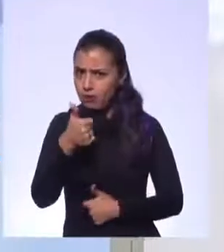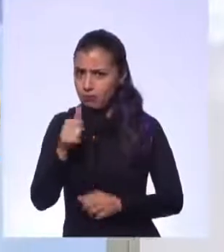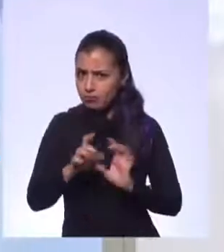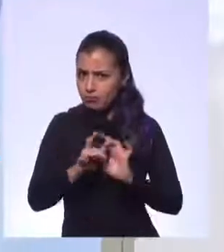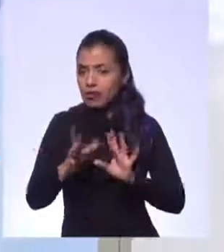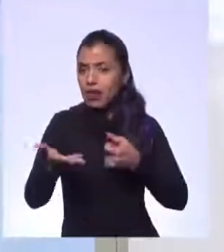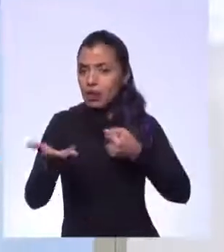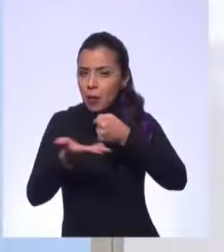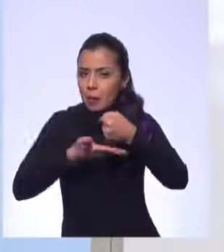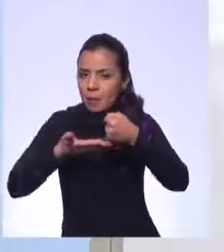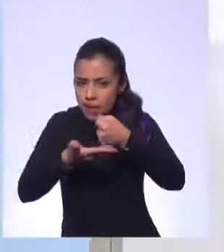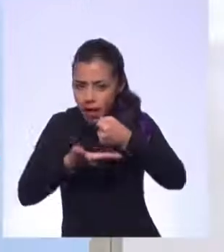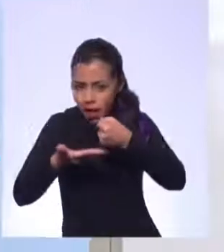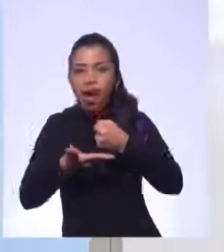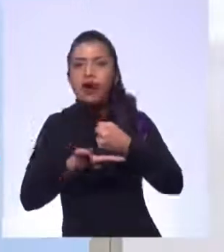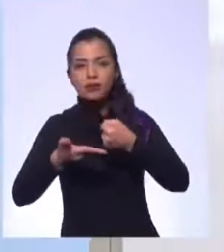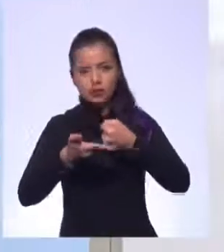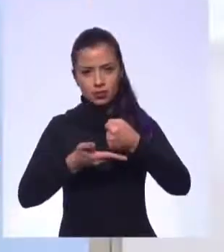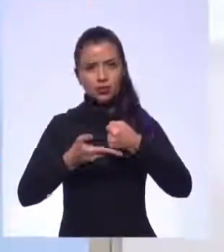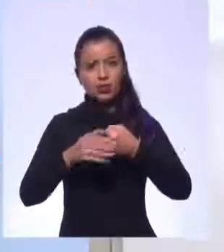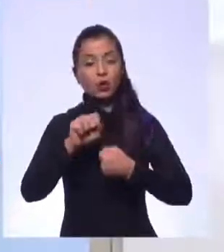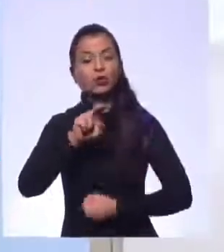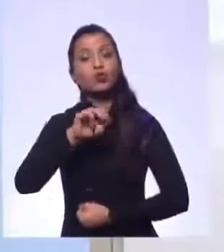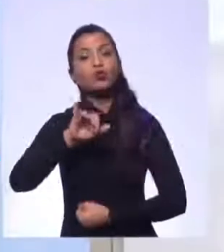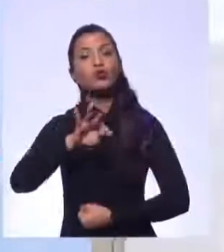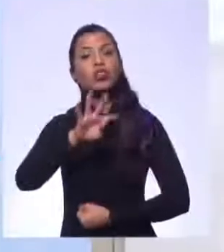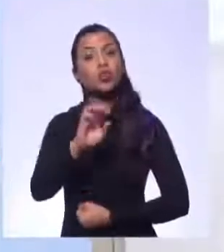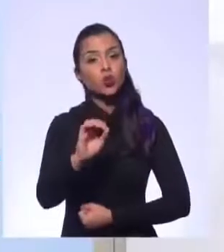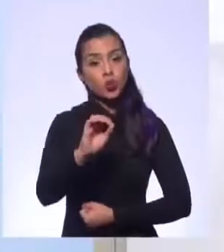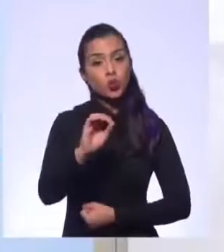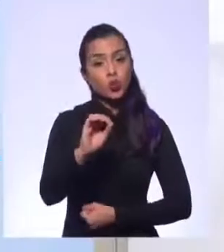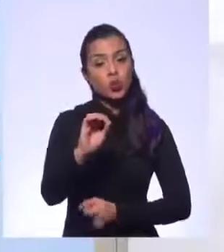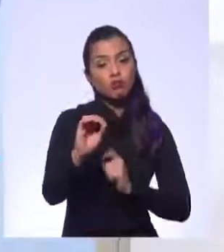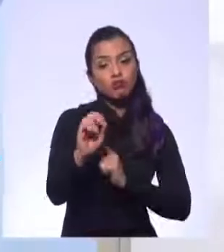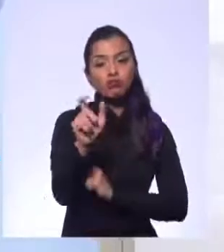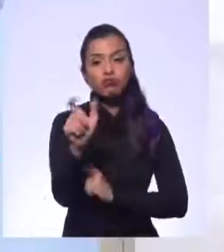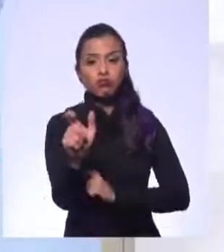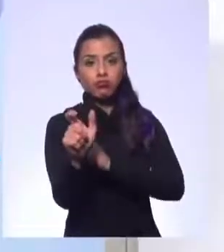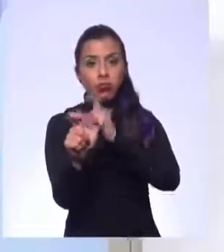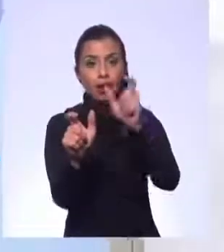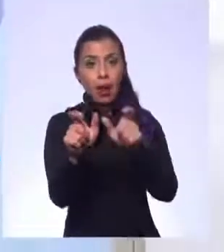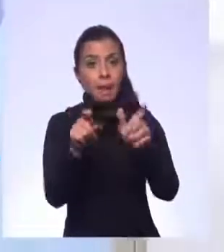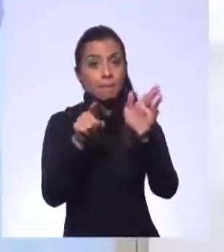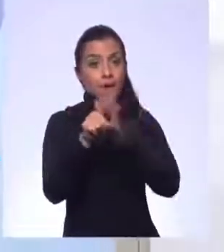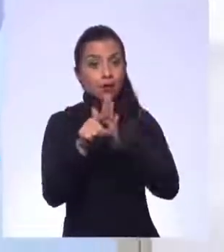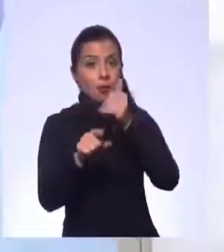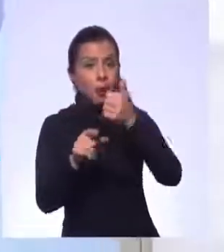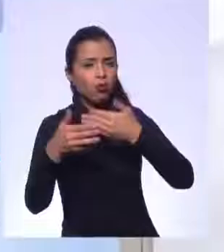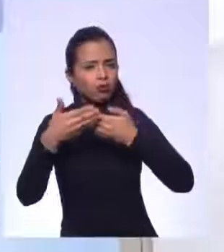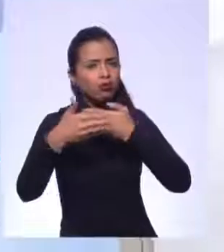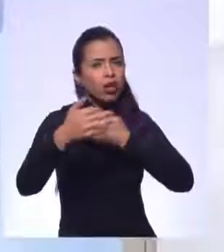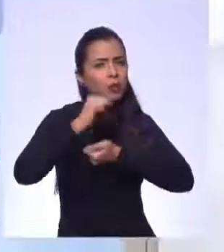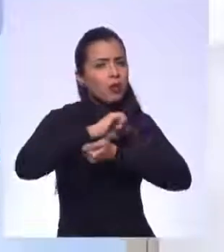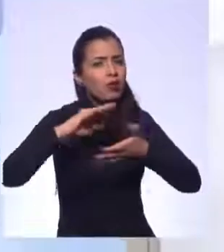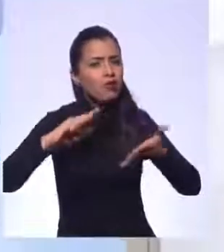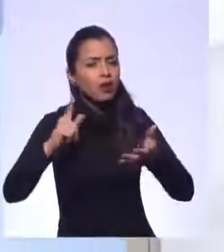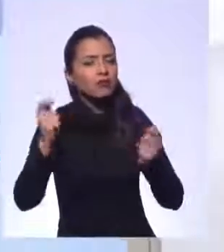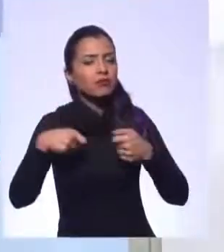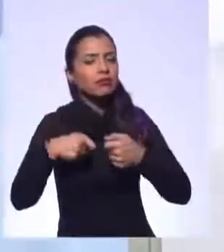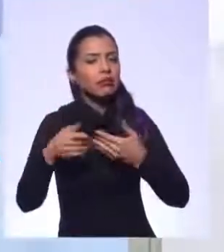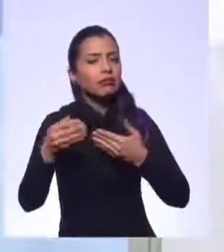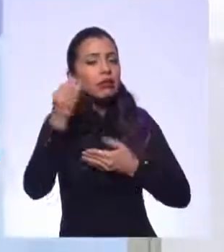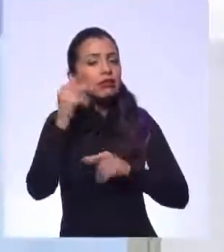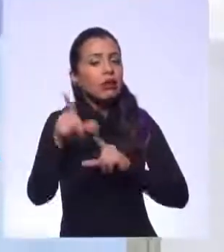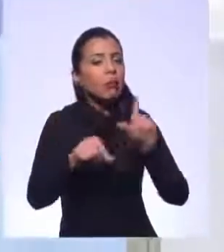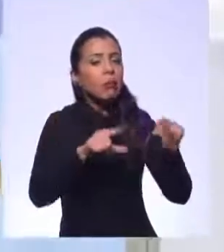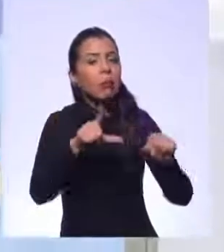no básico, né? Pegando o sujeito que está ali na pergunta. Depois, com o tempo, com a fluência, você pode até se aventurar e pegar outros sujeitos